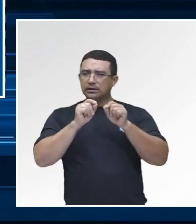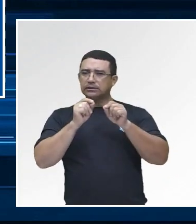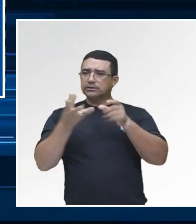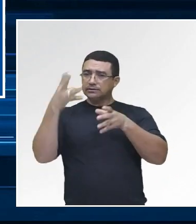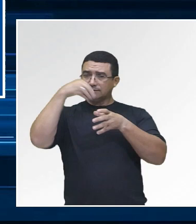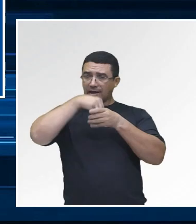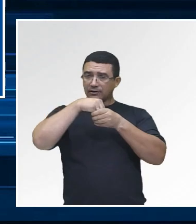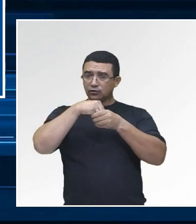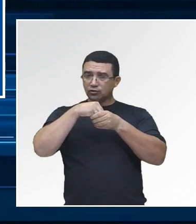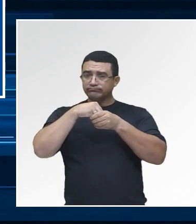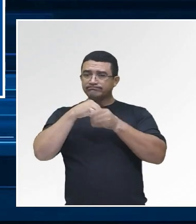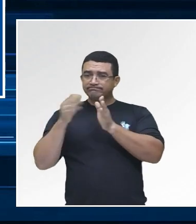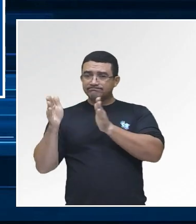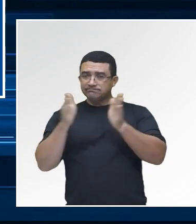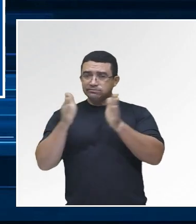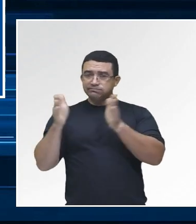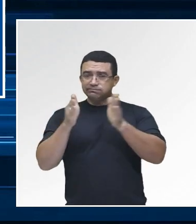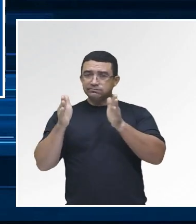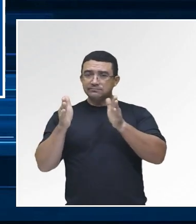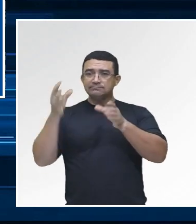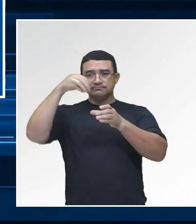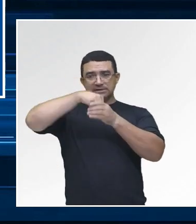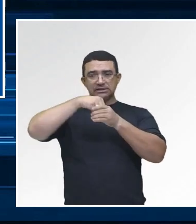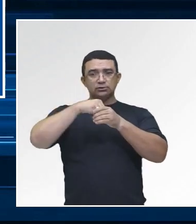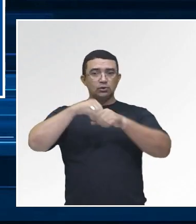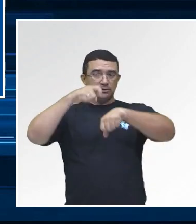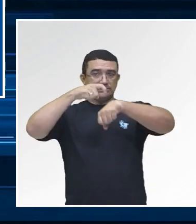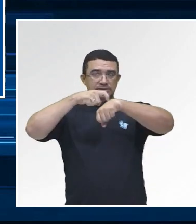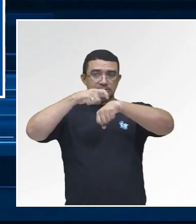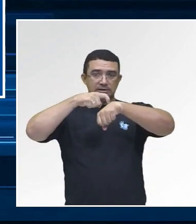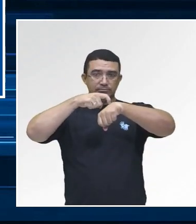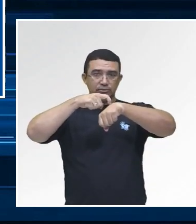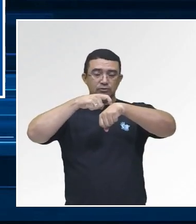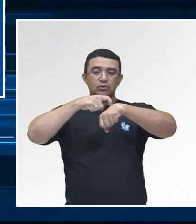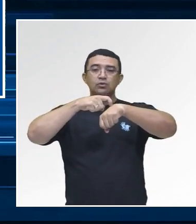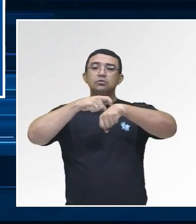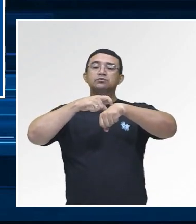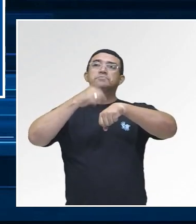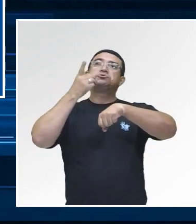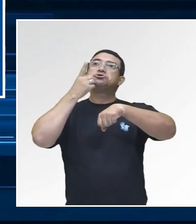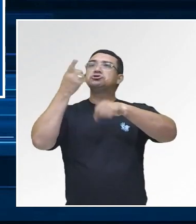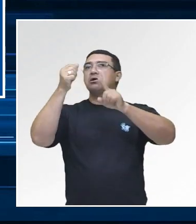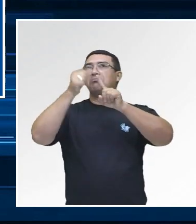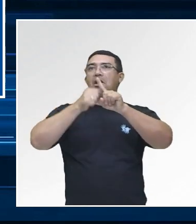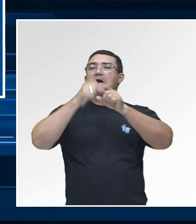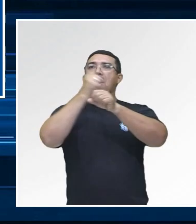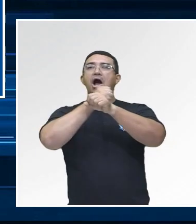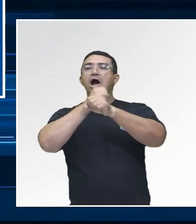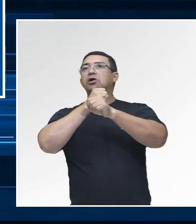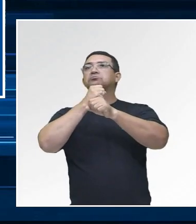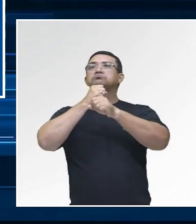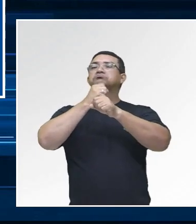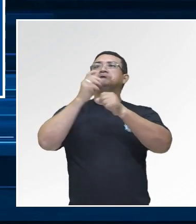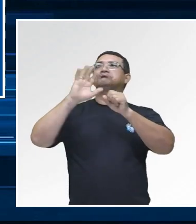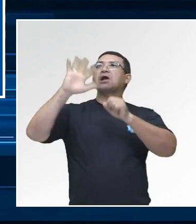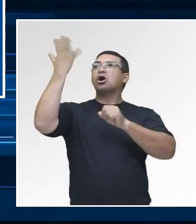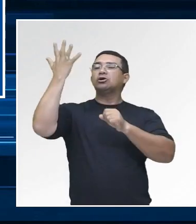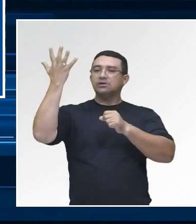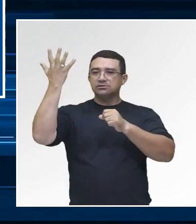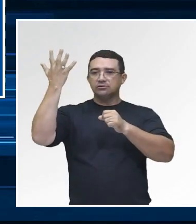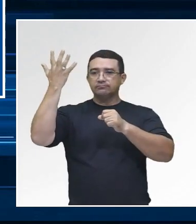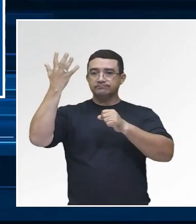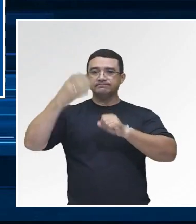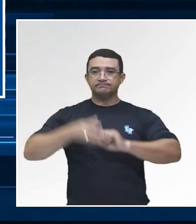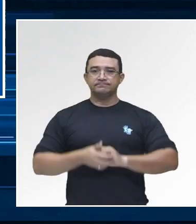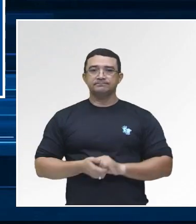tempo, está situando o ocorrido, está situando, está colocando e dizendo,